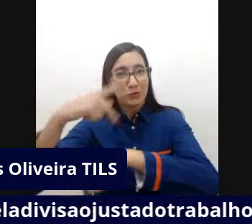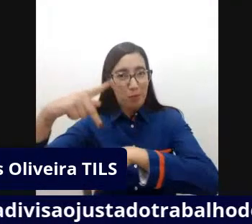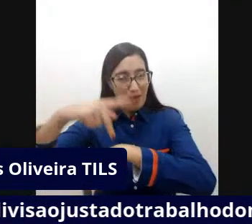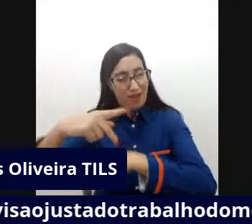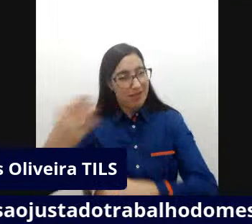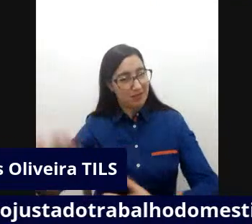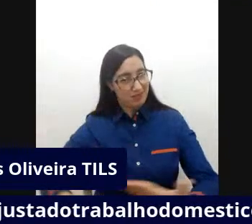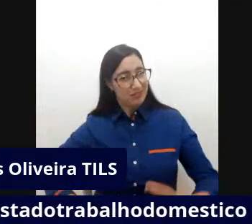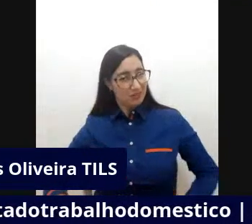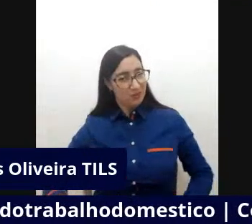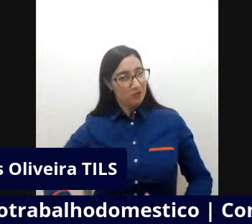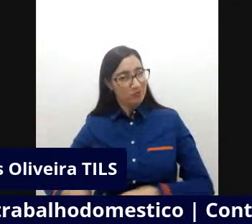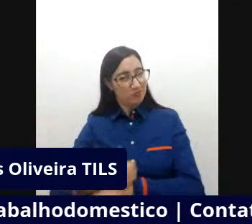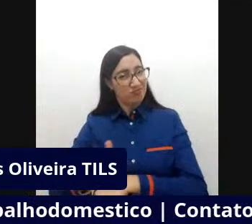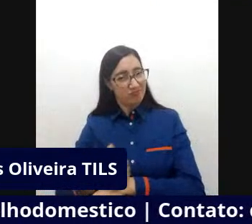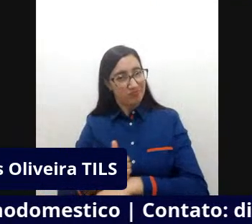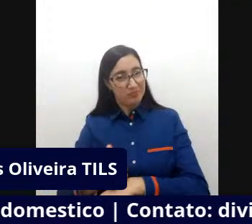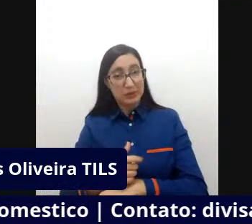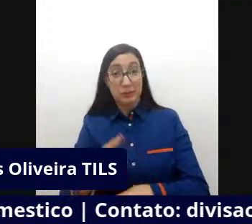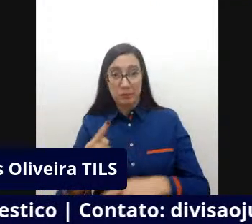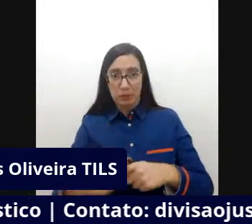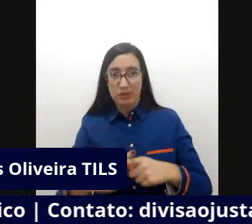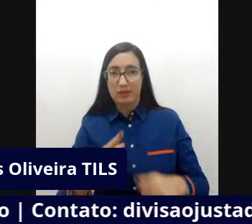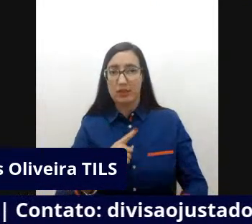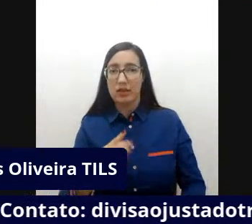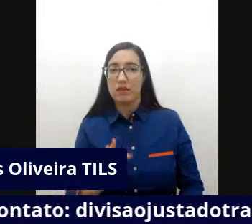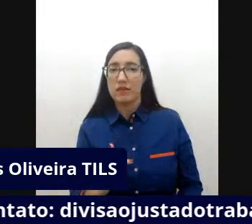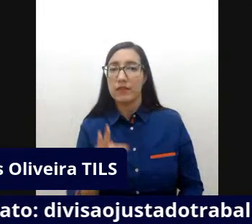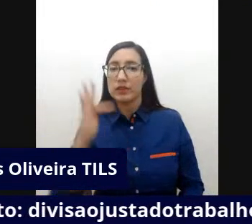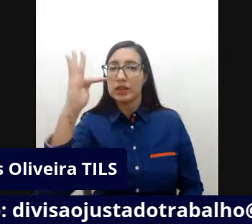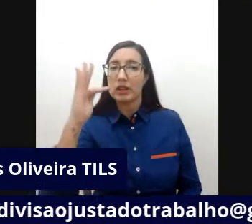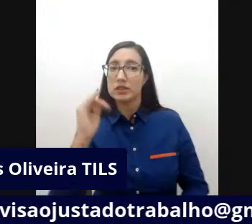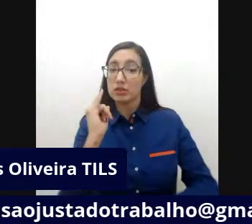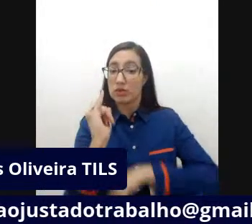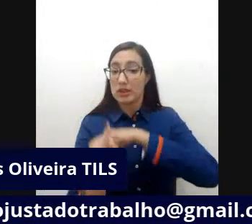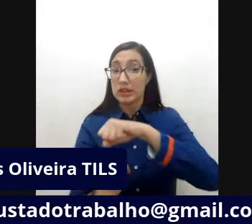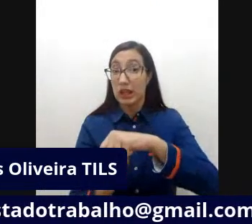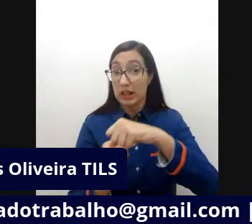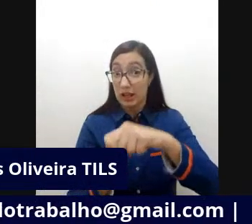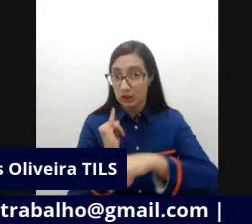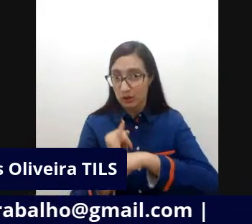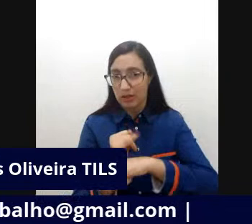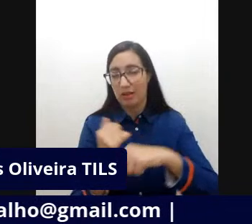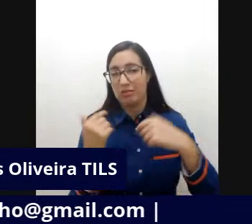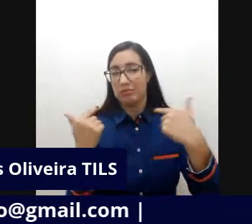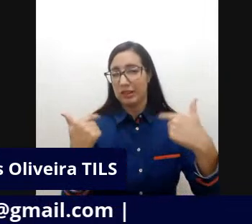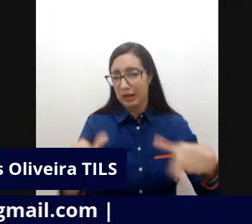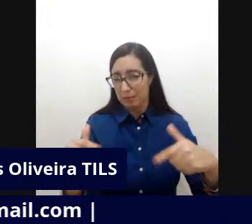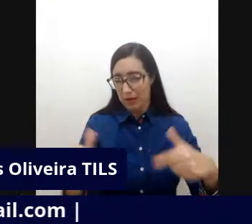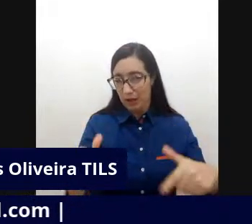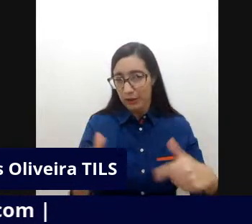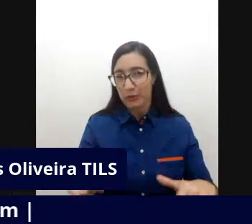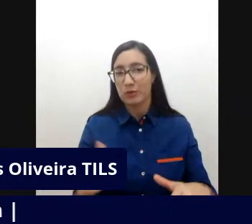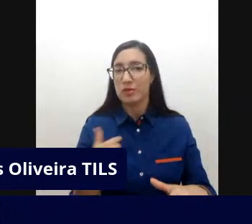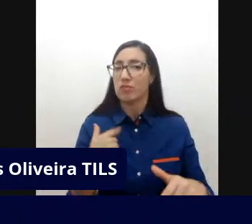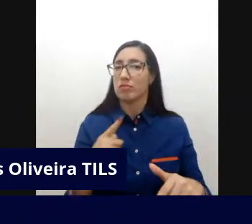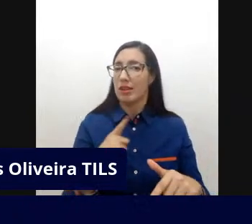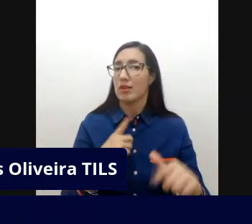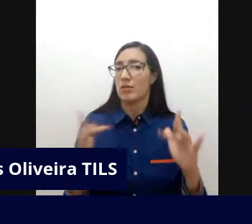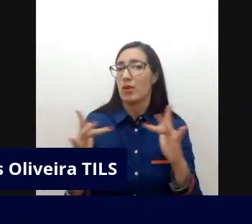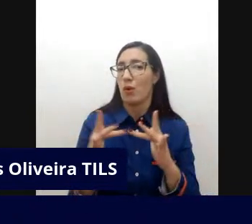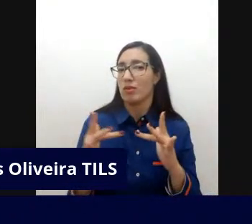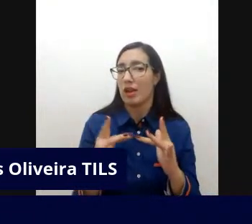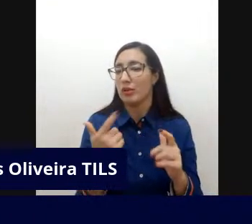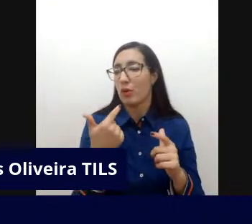né, que é a Federação, a FIT, Federação Internacional de Trabalhadoras do Lar, a qual a Fenatrade é filiada, e a